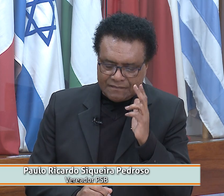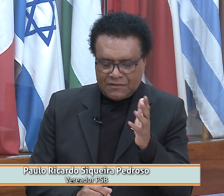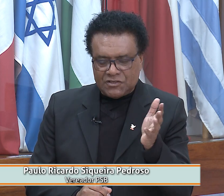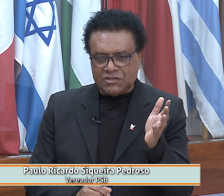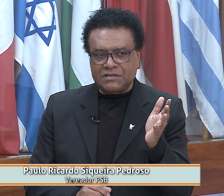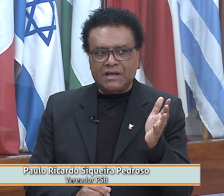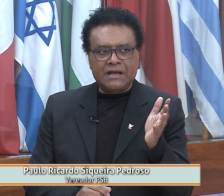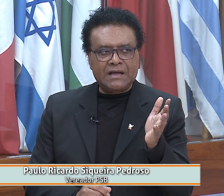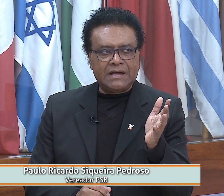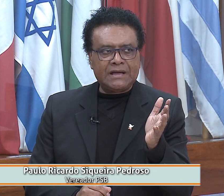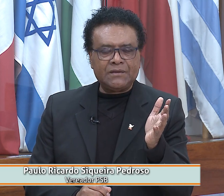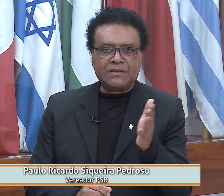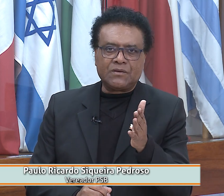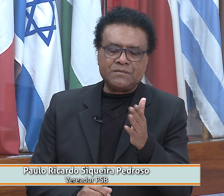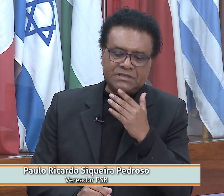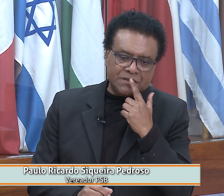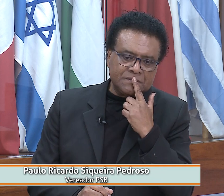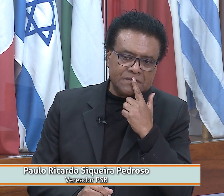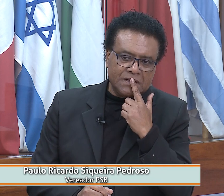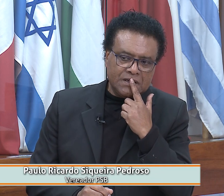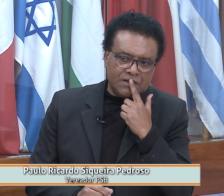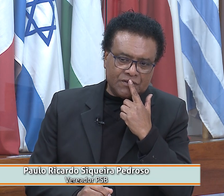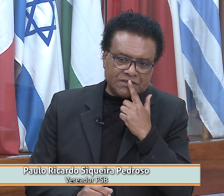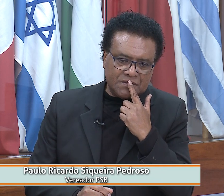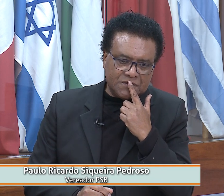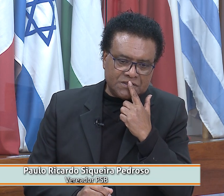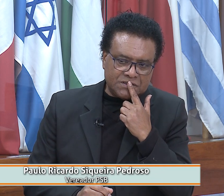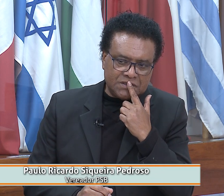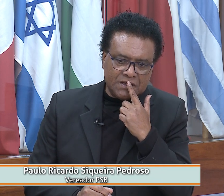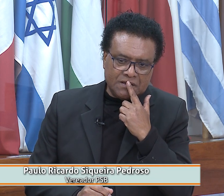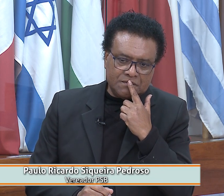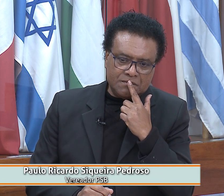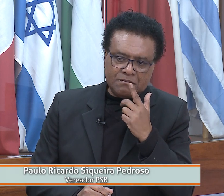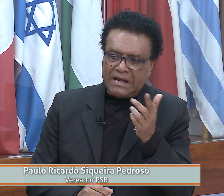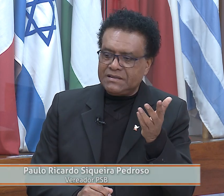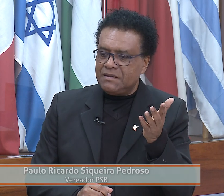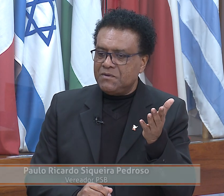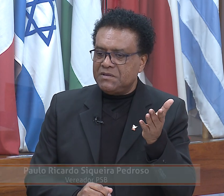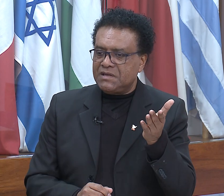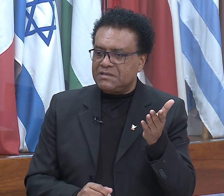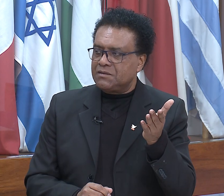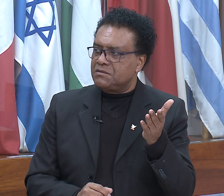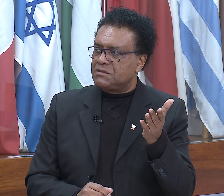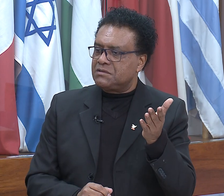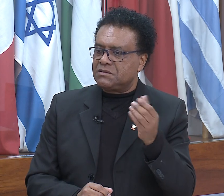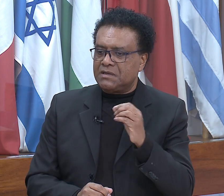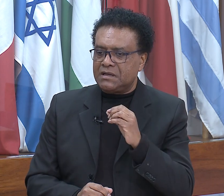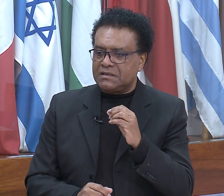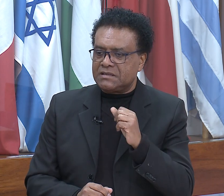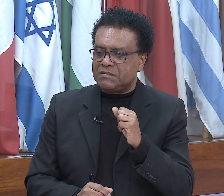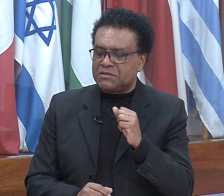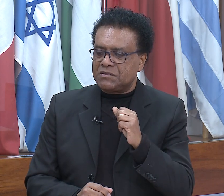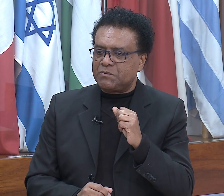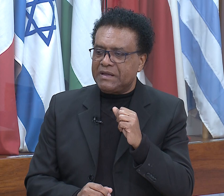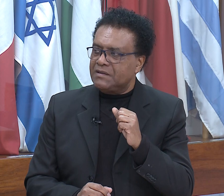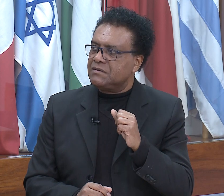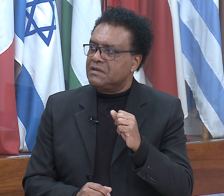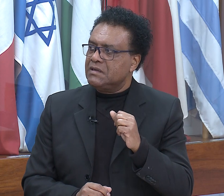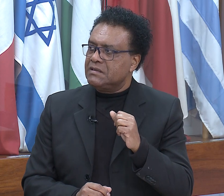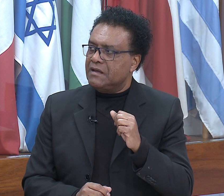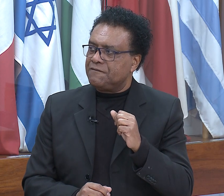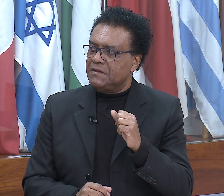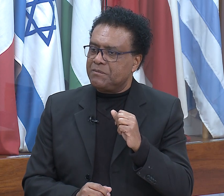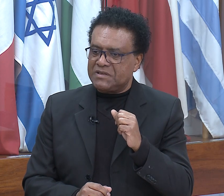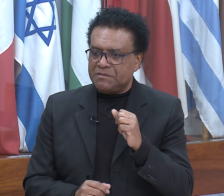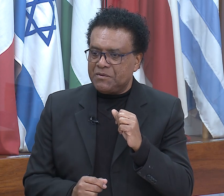durante a reunião da comissão nós temos mais de 1.300 300 pessoas esperando